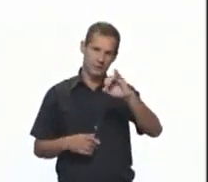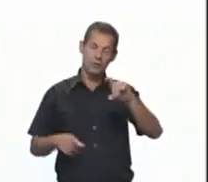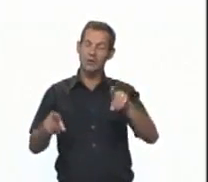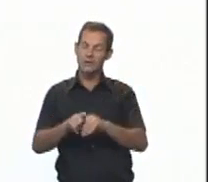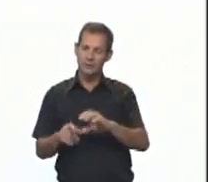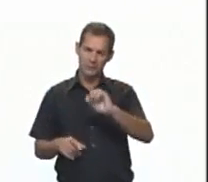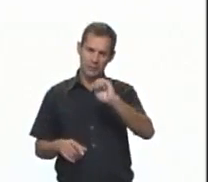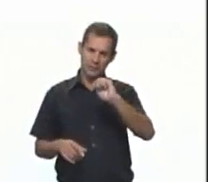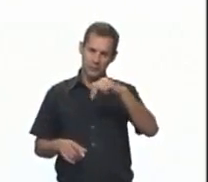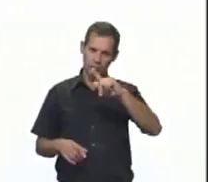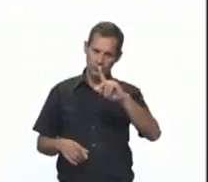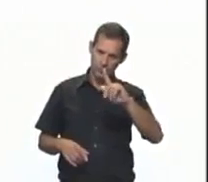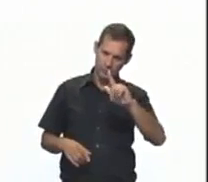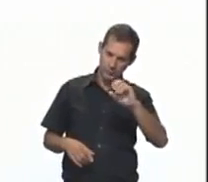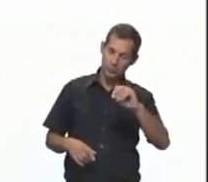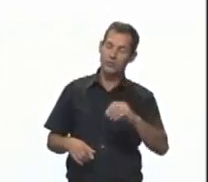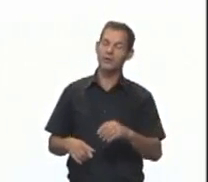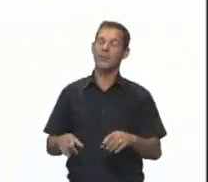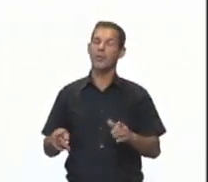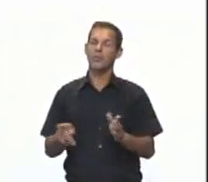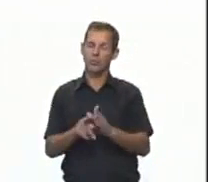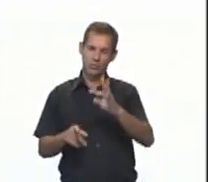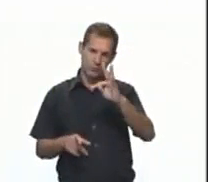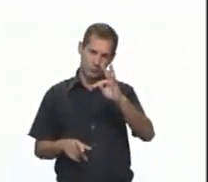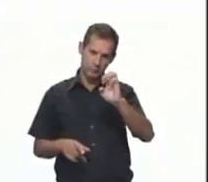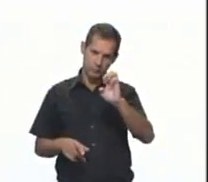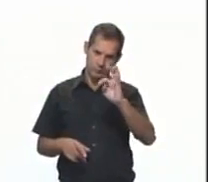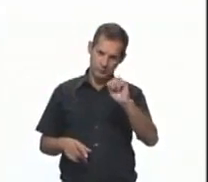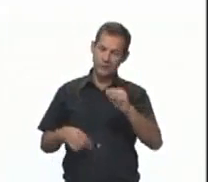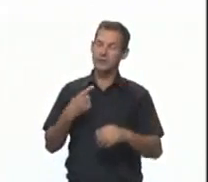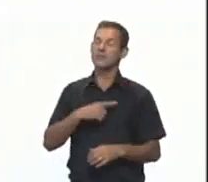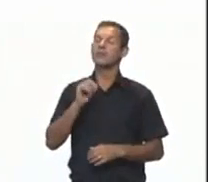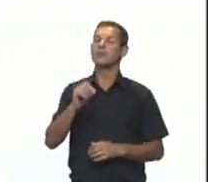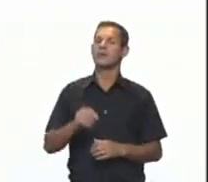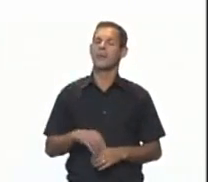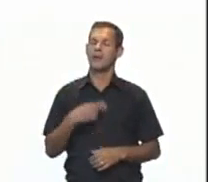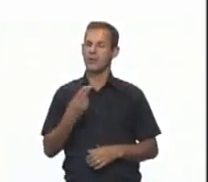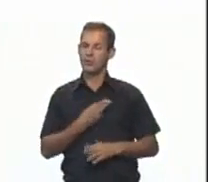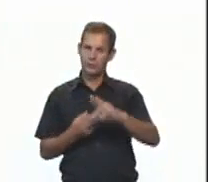ângulo, que é o θ. Como que a gente descobre, então, essa relação? Nós